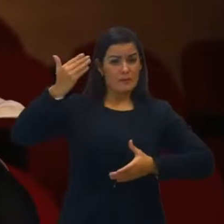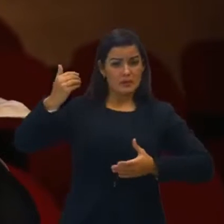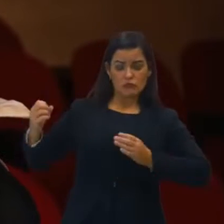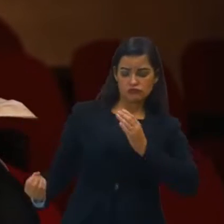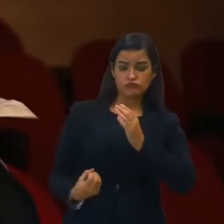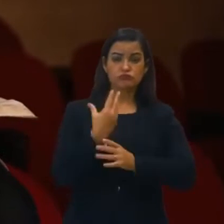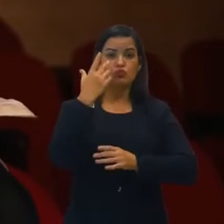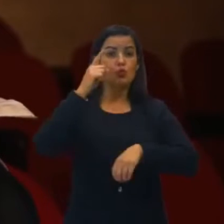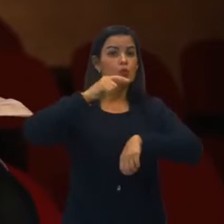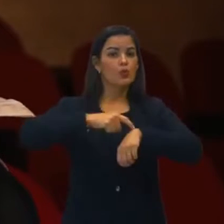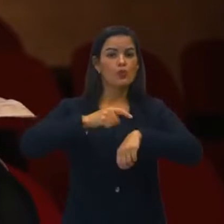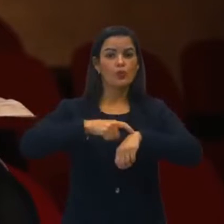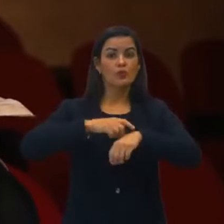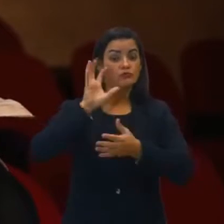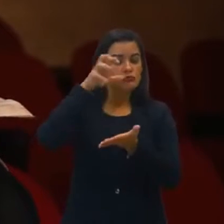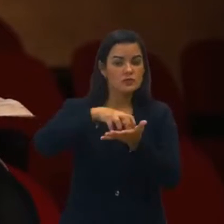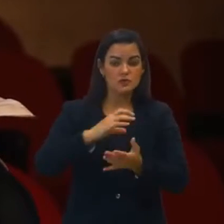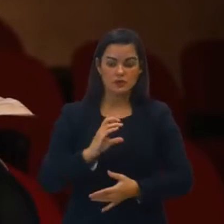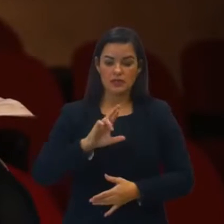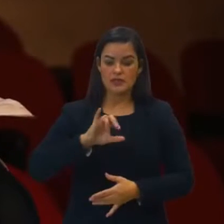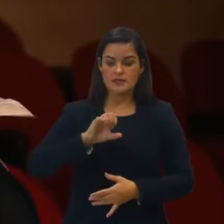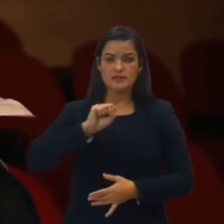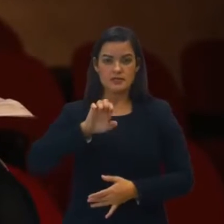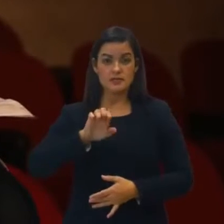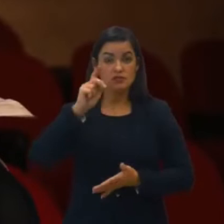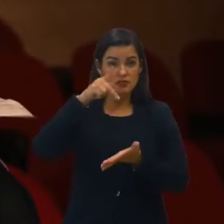A igreja nunca é tão forte quando ela é fraca.